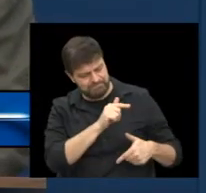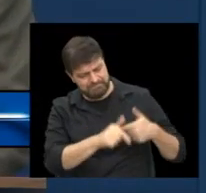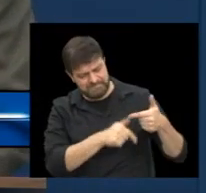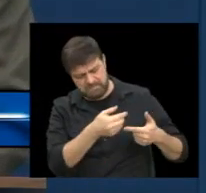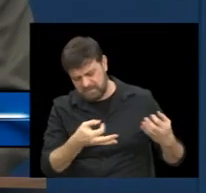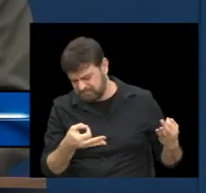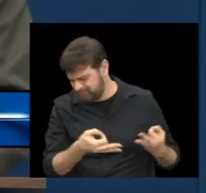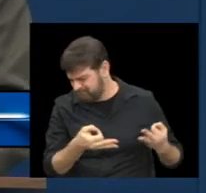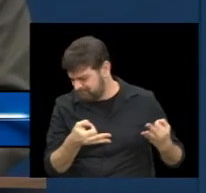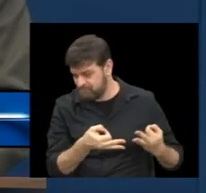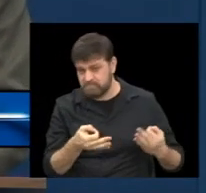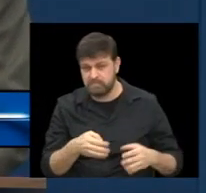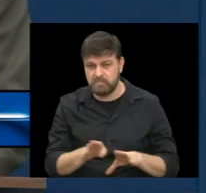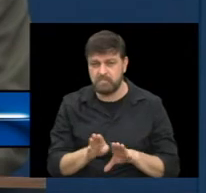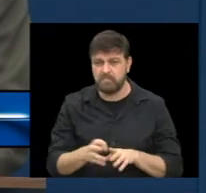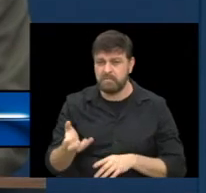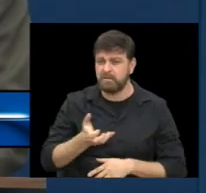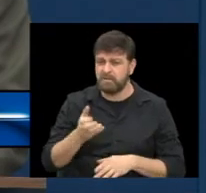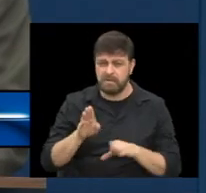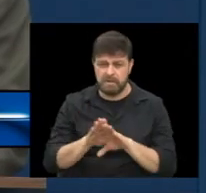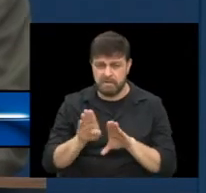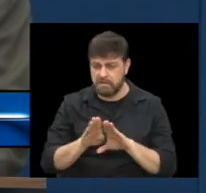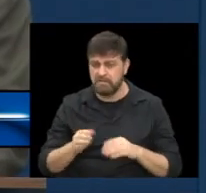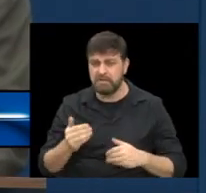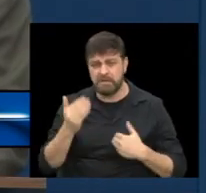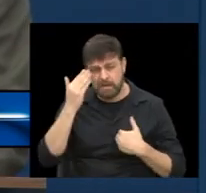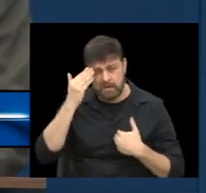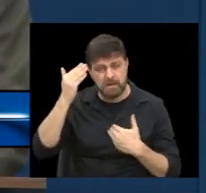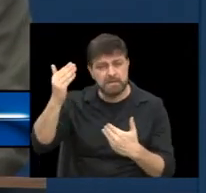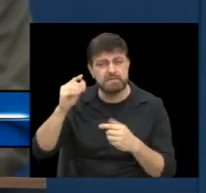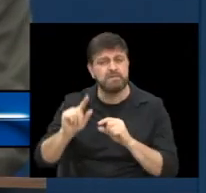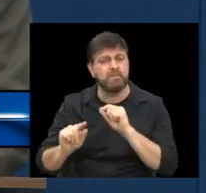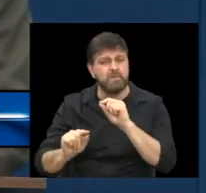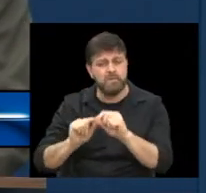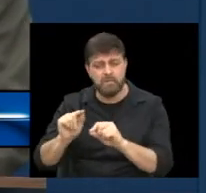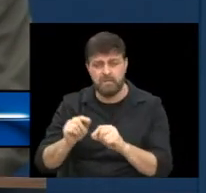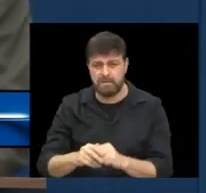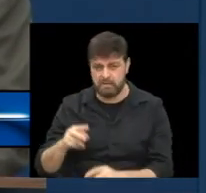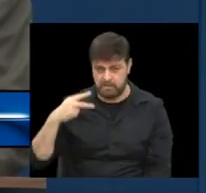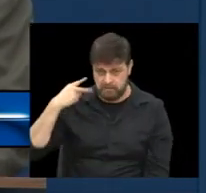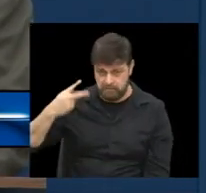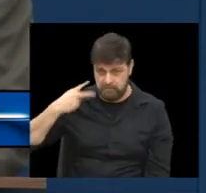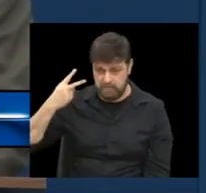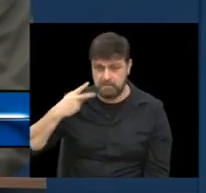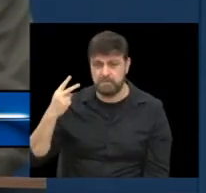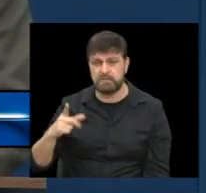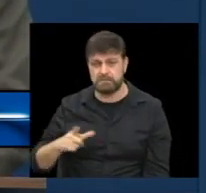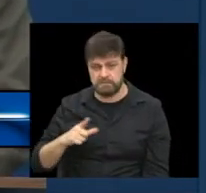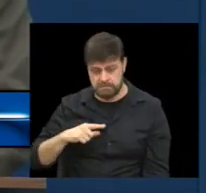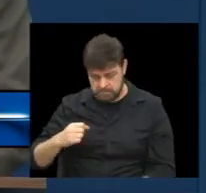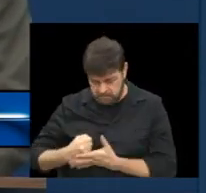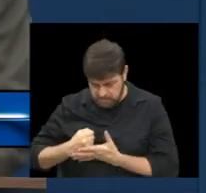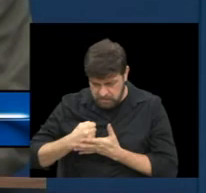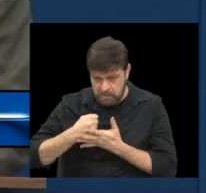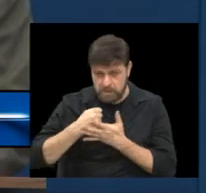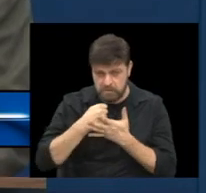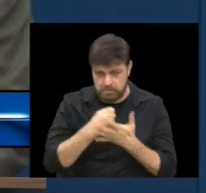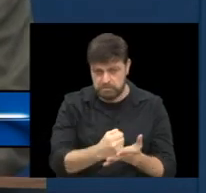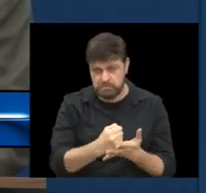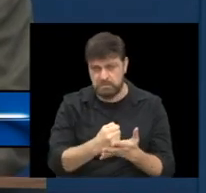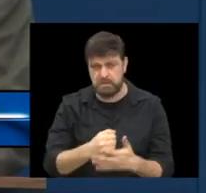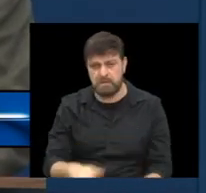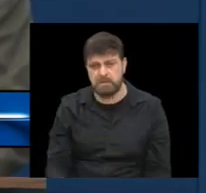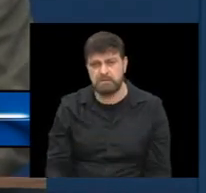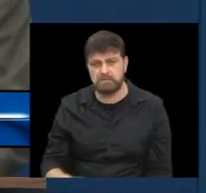trabalho, e gostaria também aqui de agradecer os outros vereadores que muito contribuíram também.